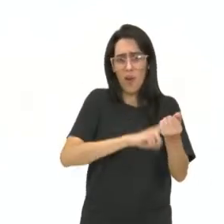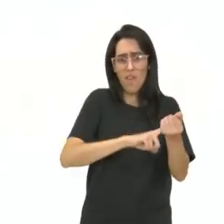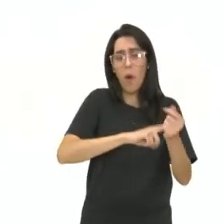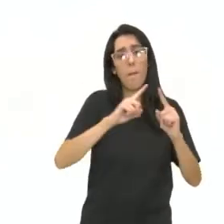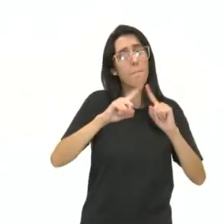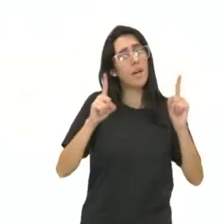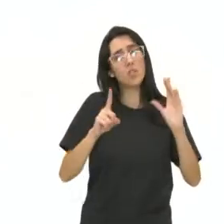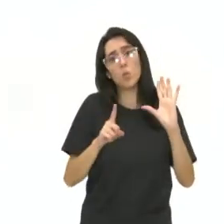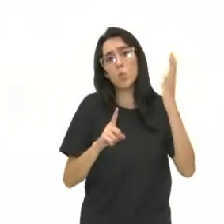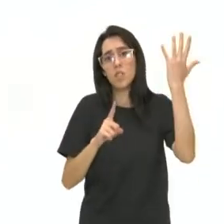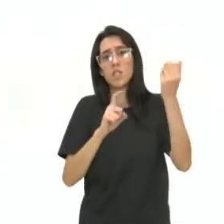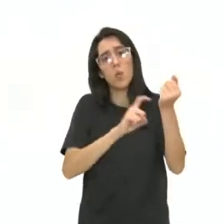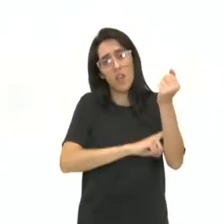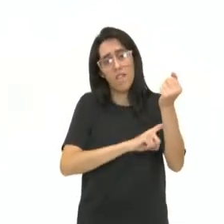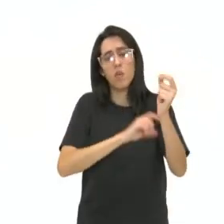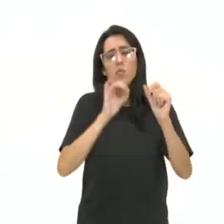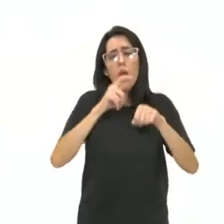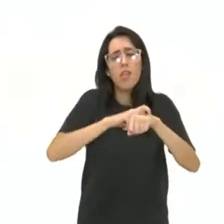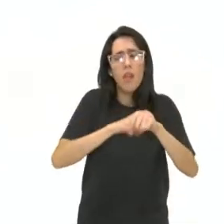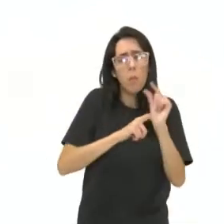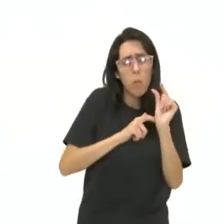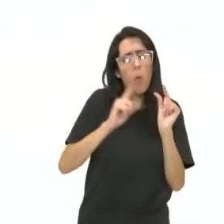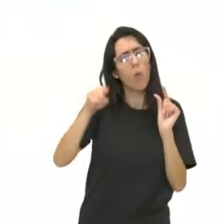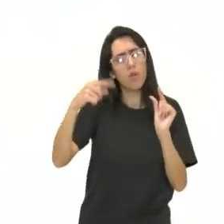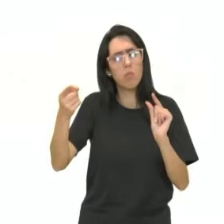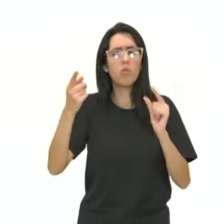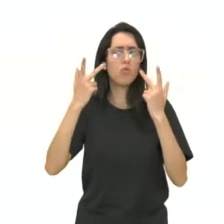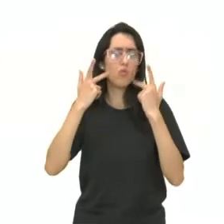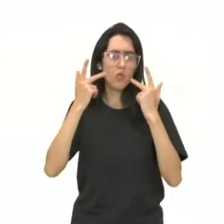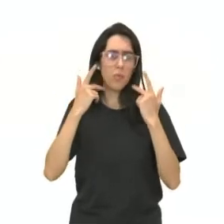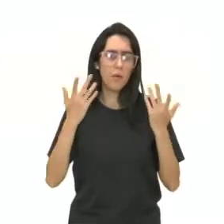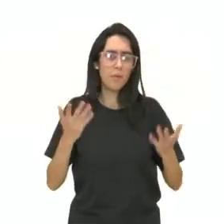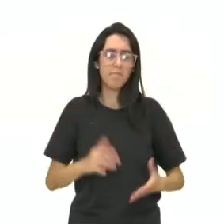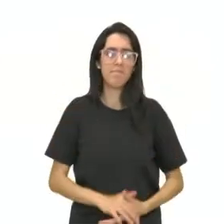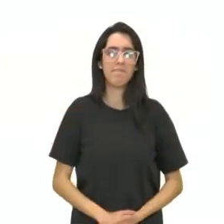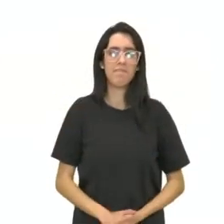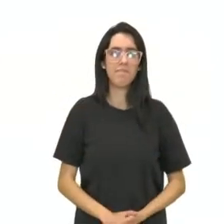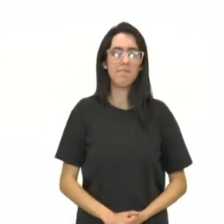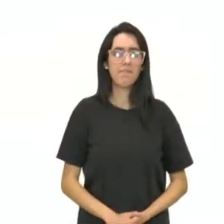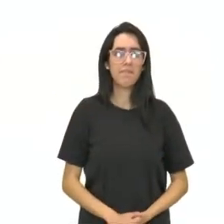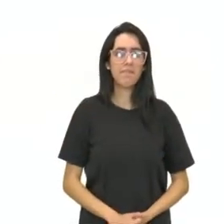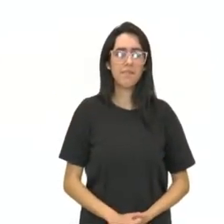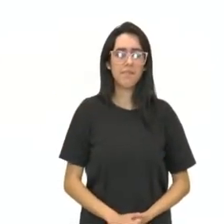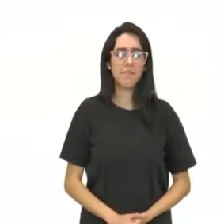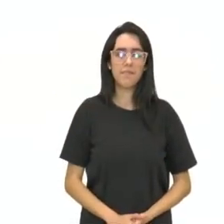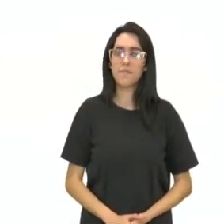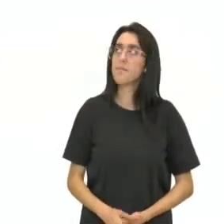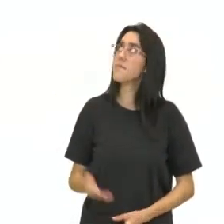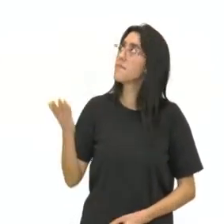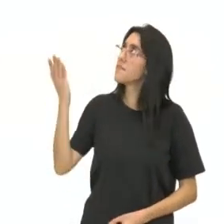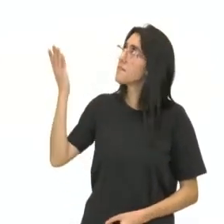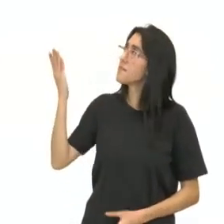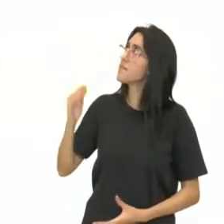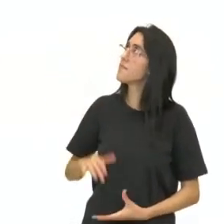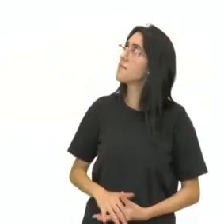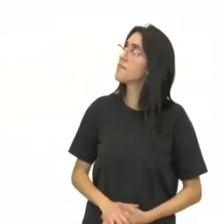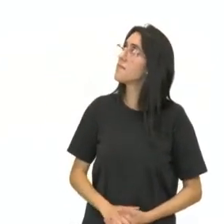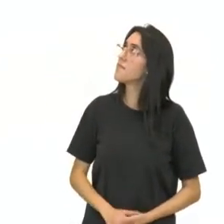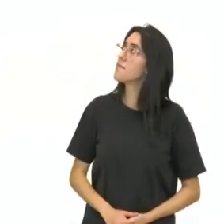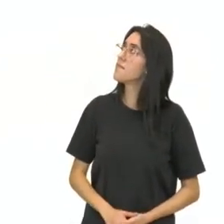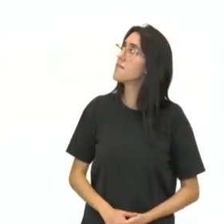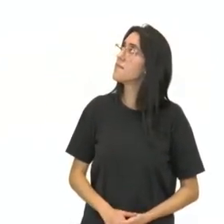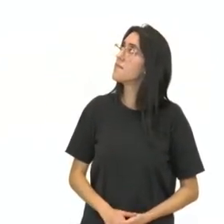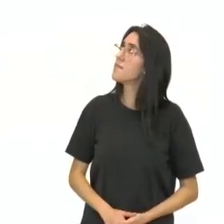não vou ficar o dia todo. Volverse, não vou ficar a vida inteira, né? Volverse mais adjetivo. Mi amigo se ha